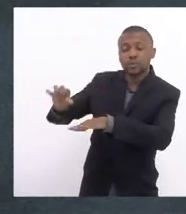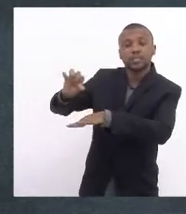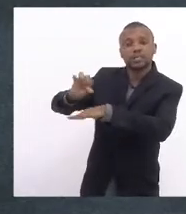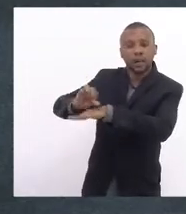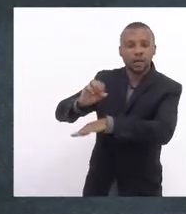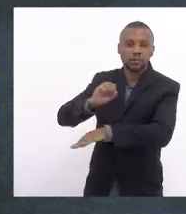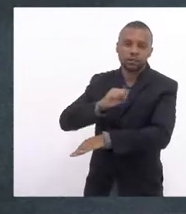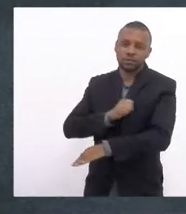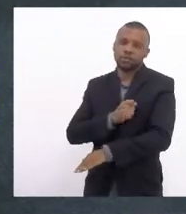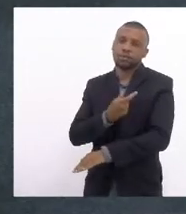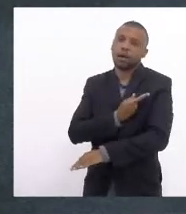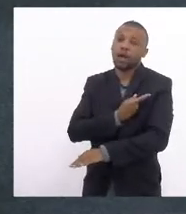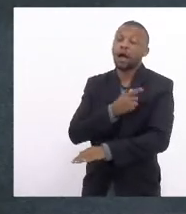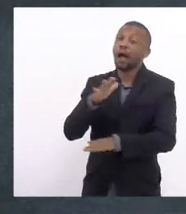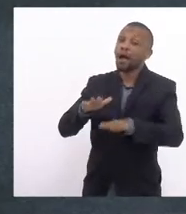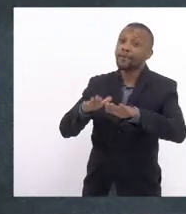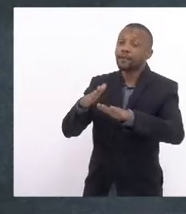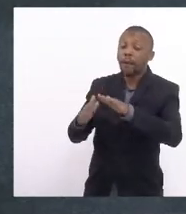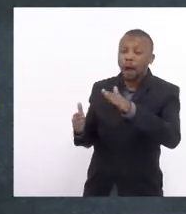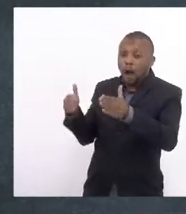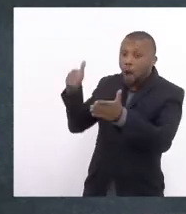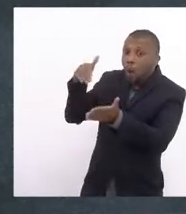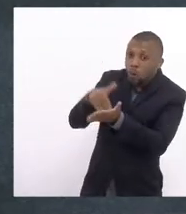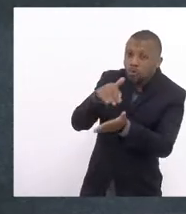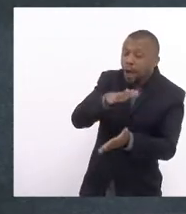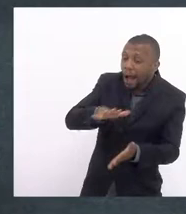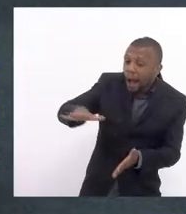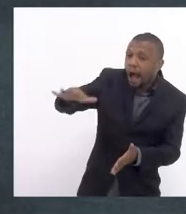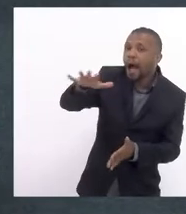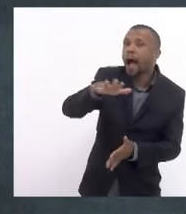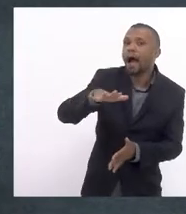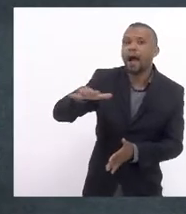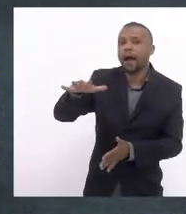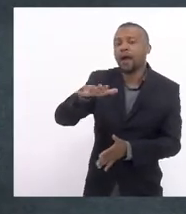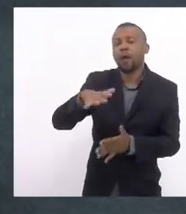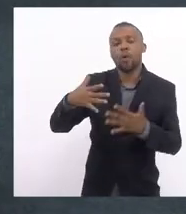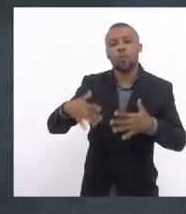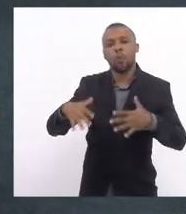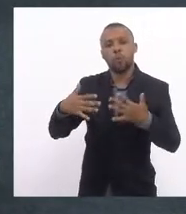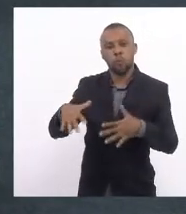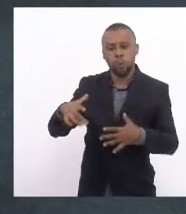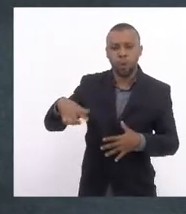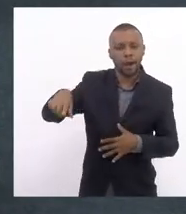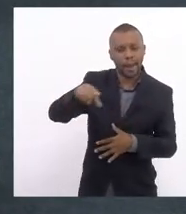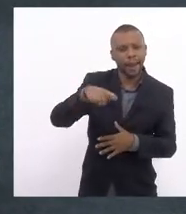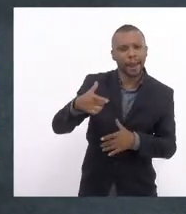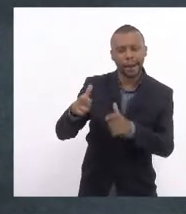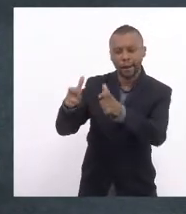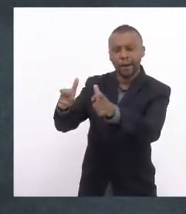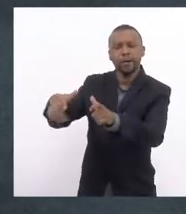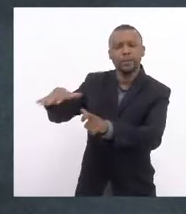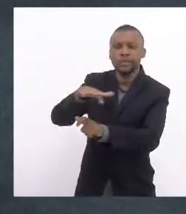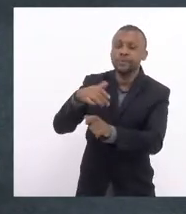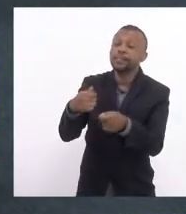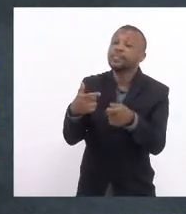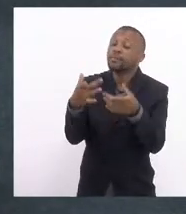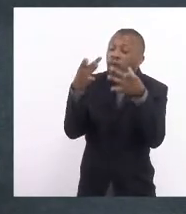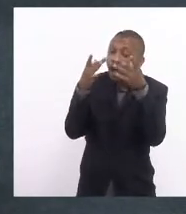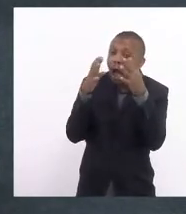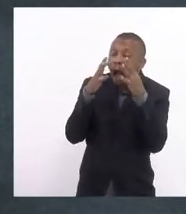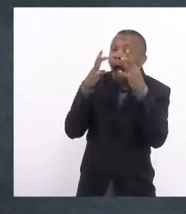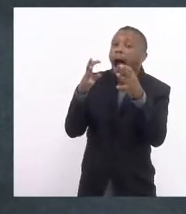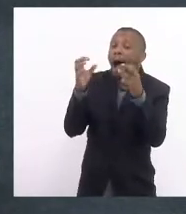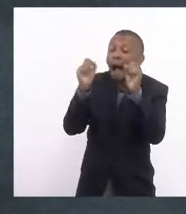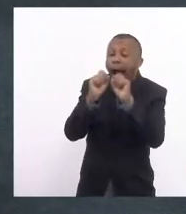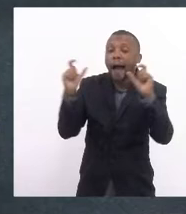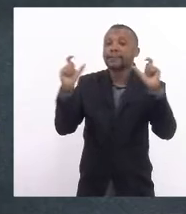é talvez a última grande área em escala, né, ali naquela região. Então, tem que ter muito cuidado sobre o que nós vamos fazer com